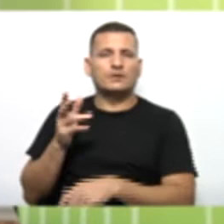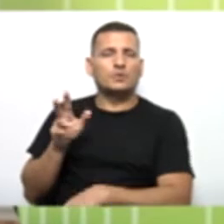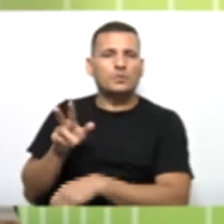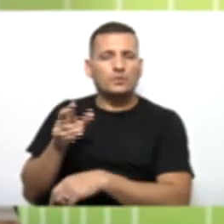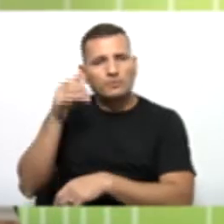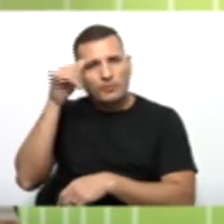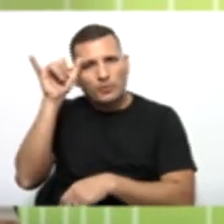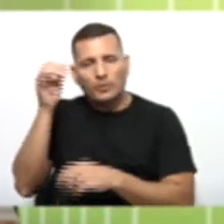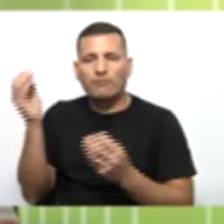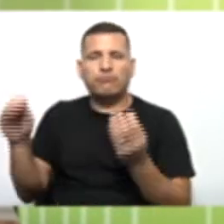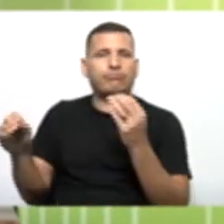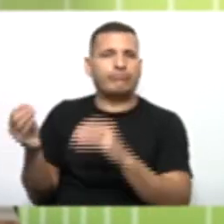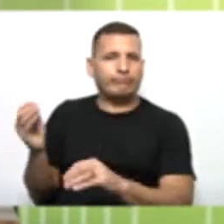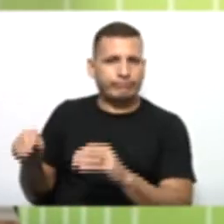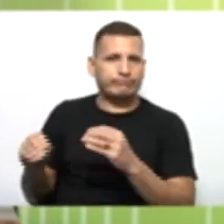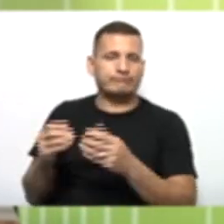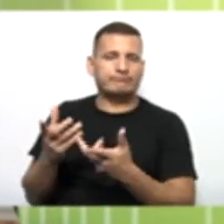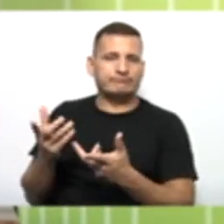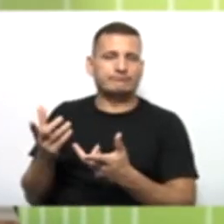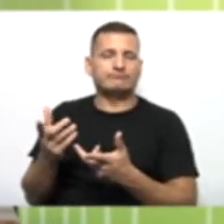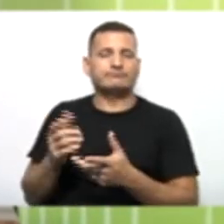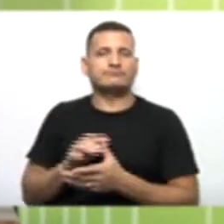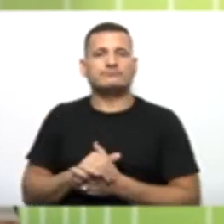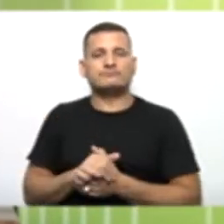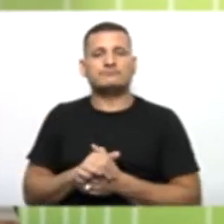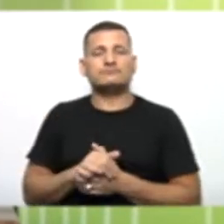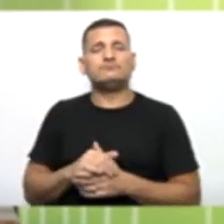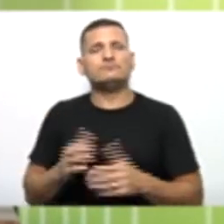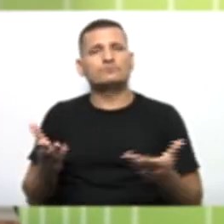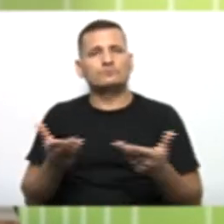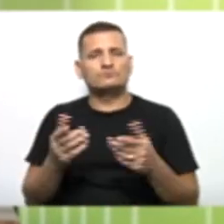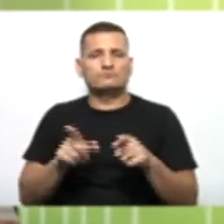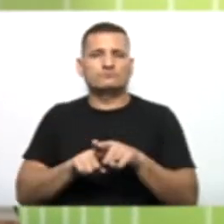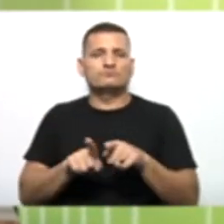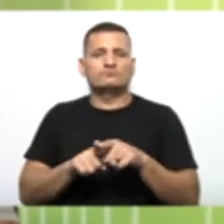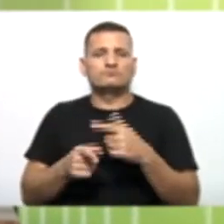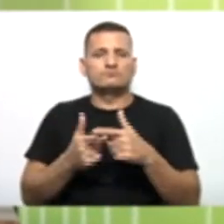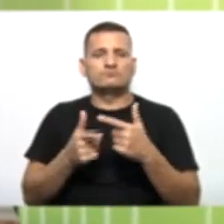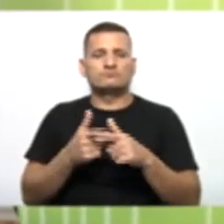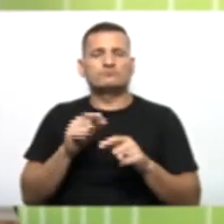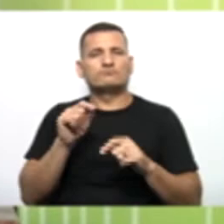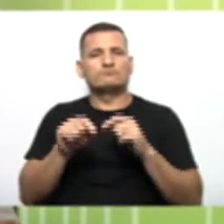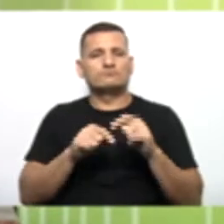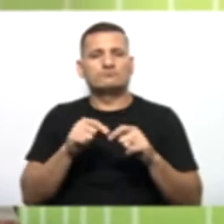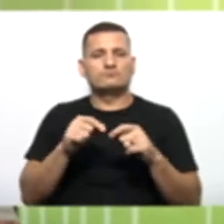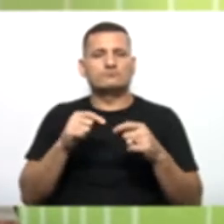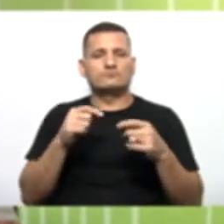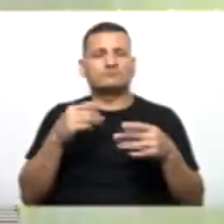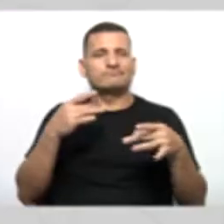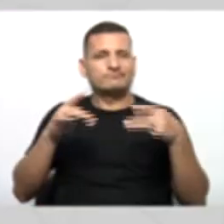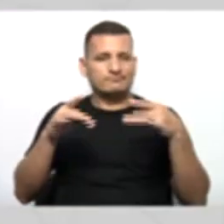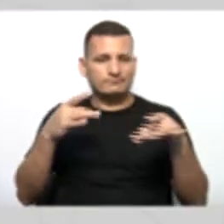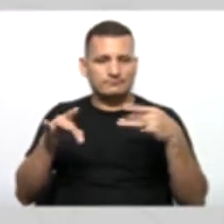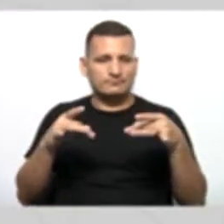E outro grande problema que nós temos hoje também é o problema do plástico. Veja só,